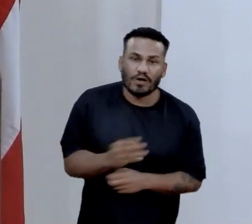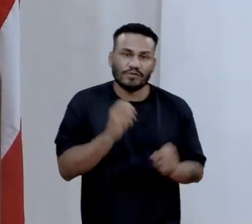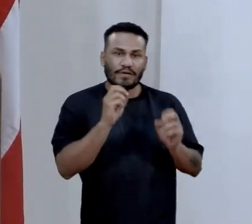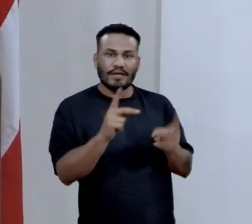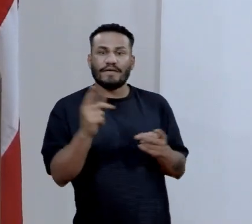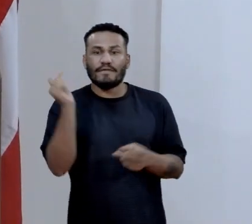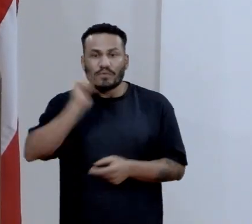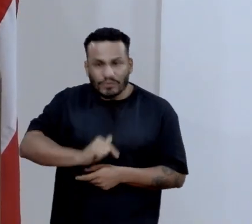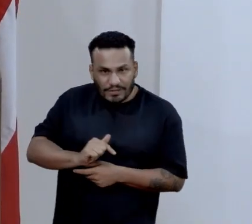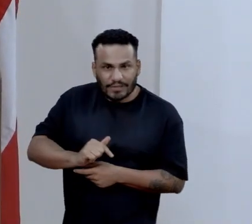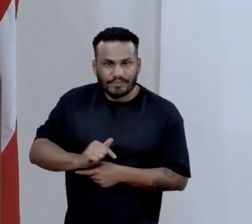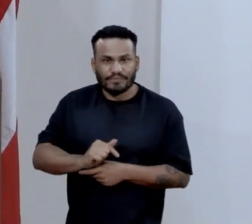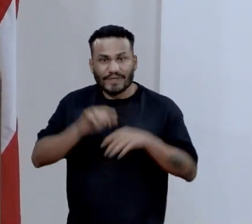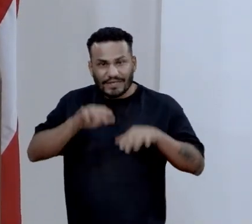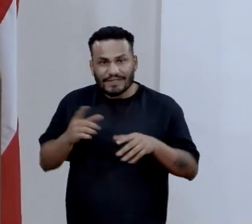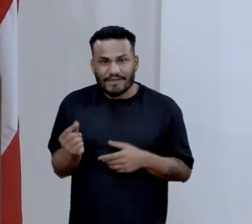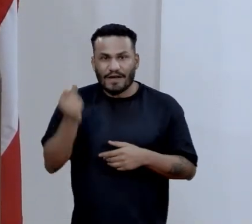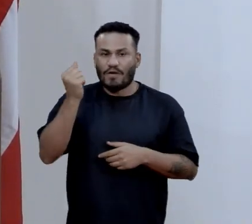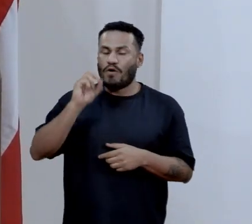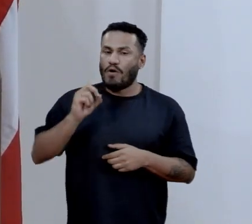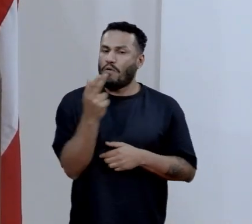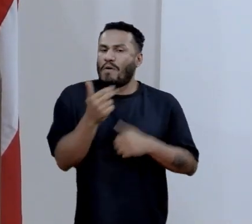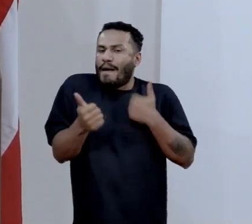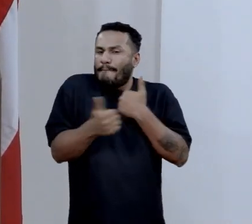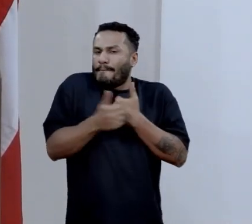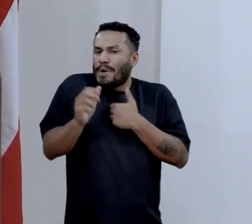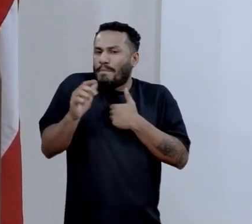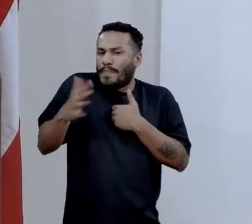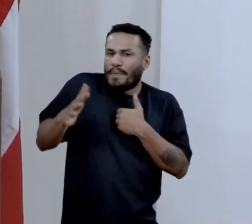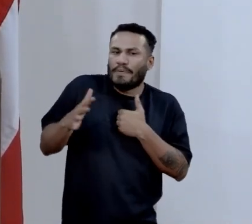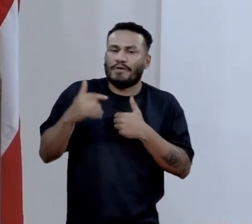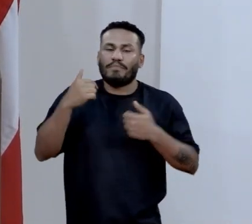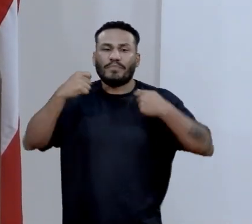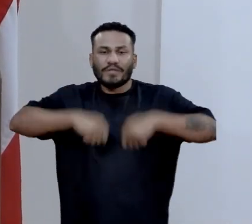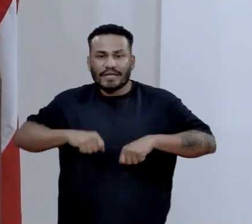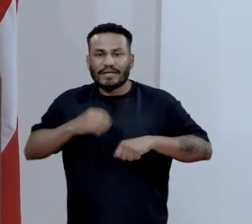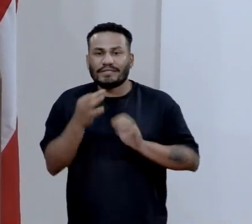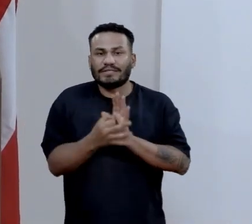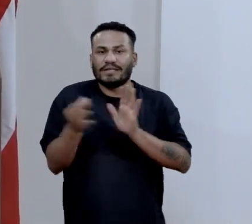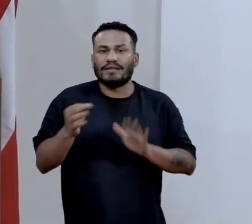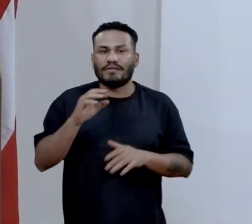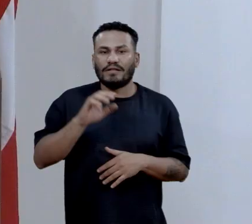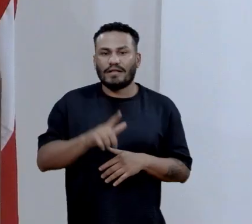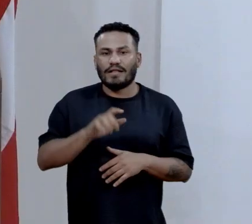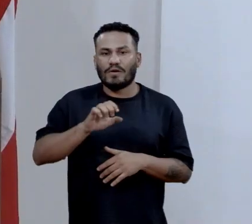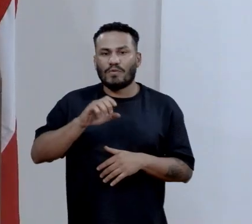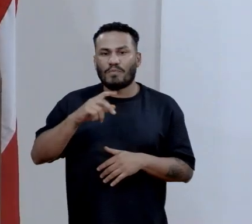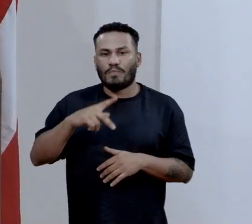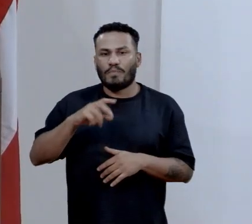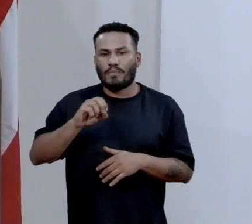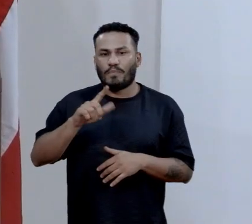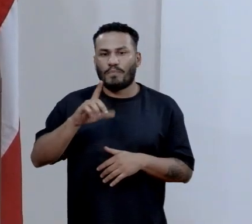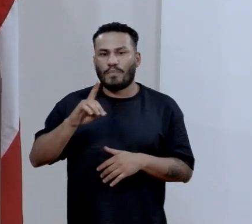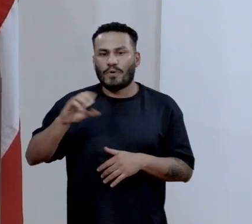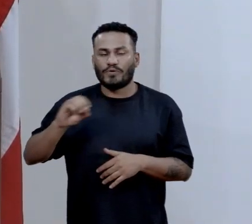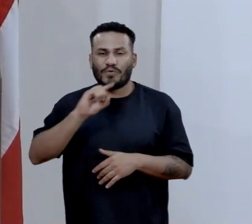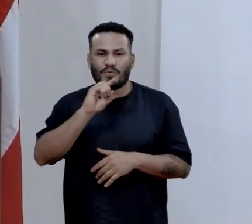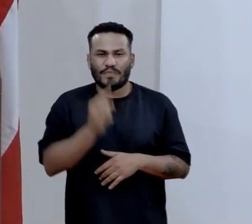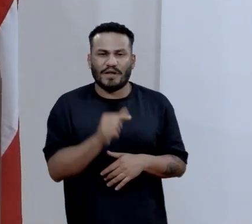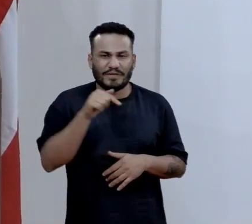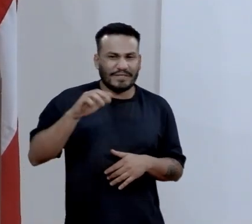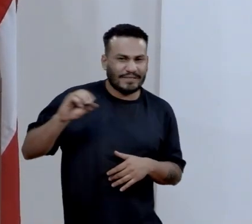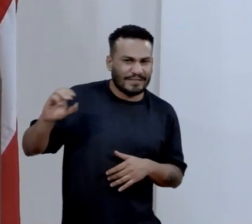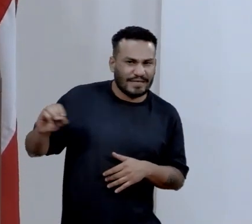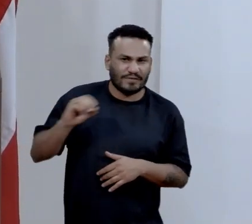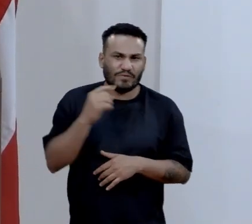então nós vamos conseguir, né, esse valor, ou bem aproximado disso, e eu poderia citar aqui o exemplo da Leopoldo Eric, né, que se falava ali em